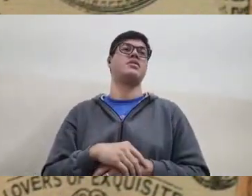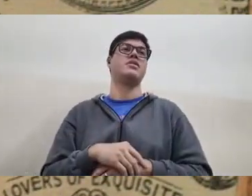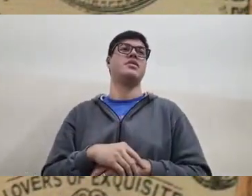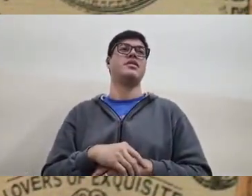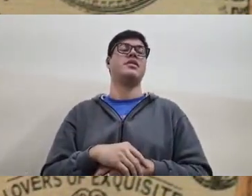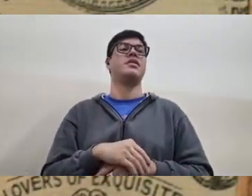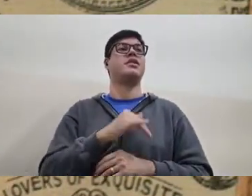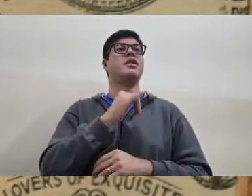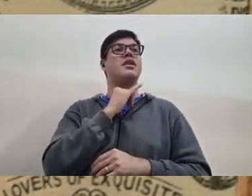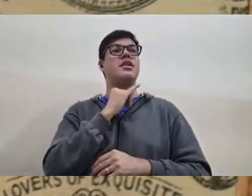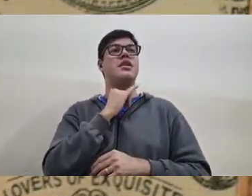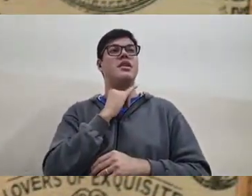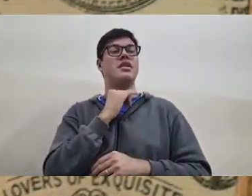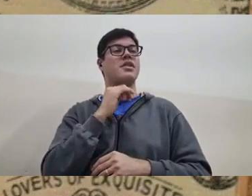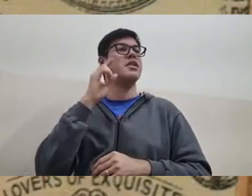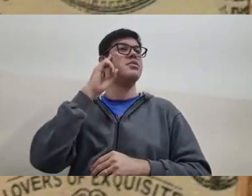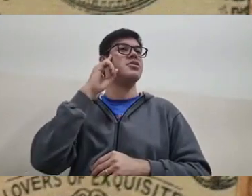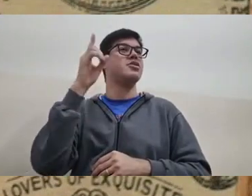tem que começar